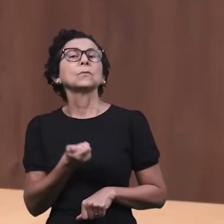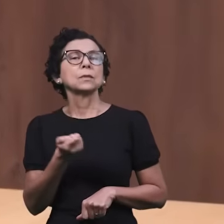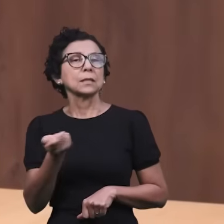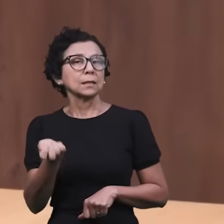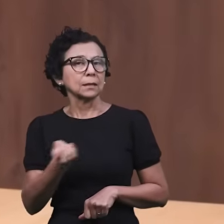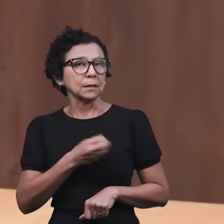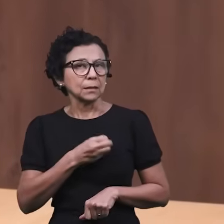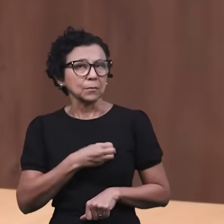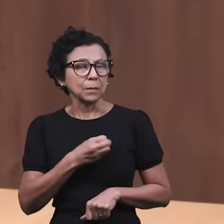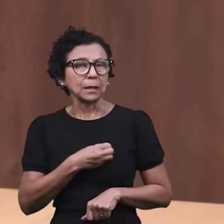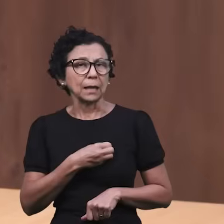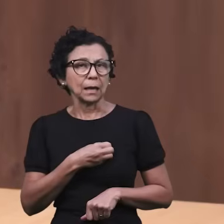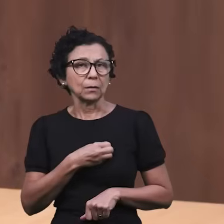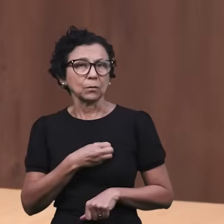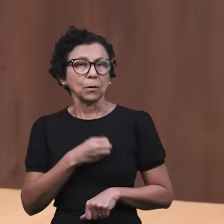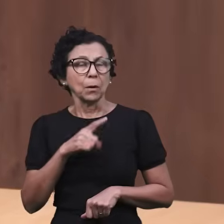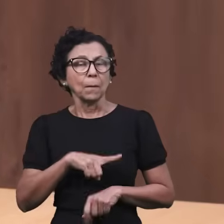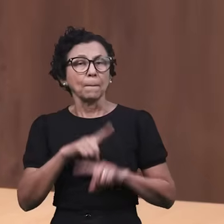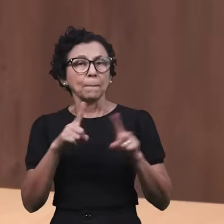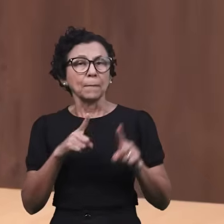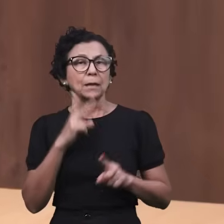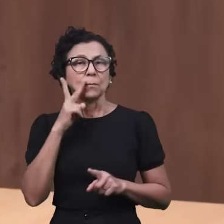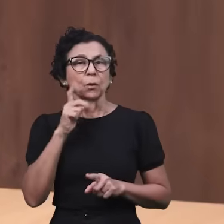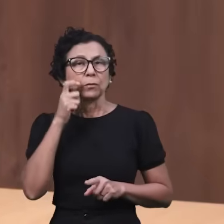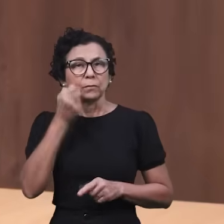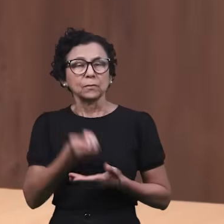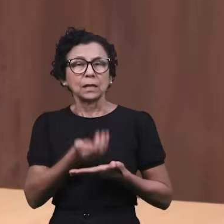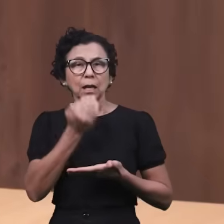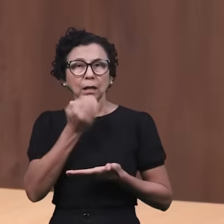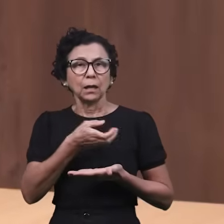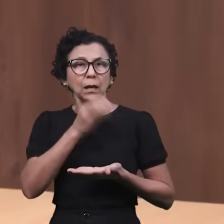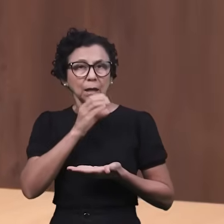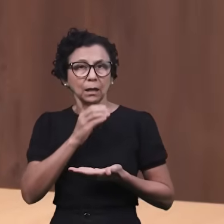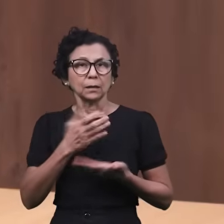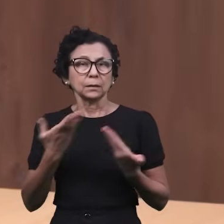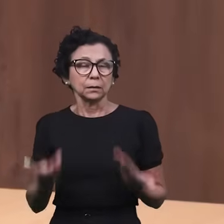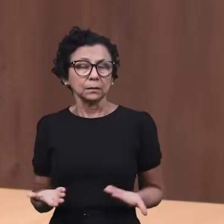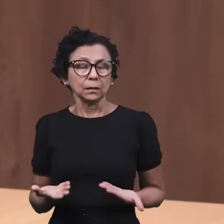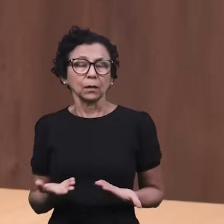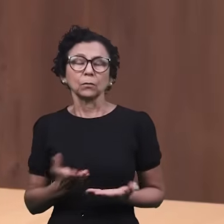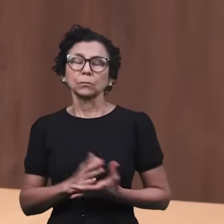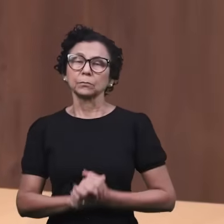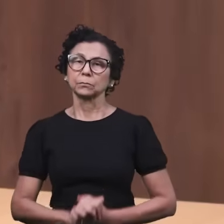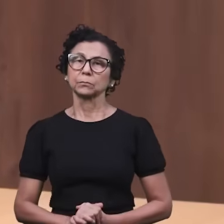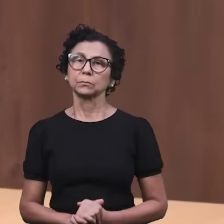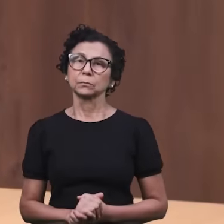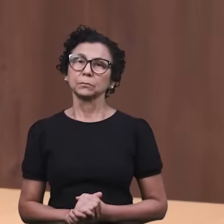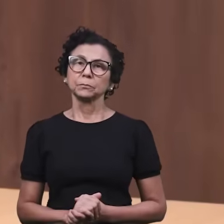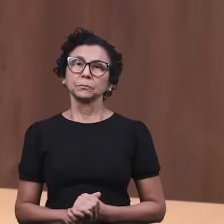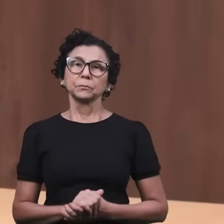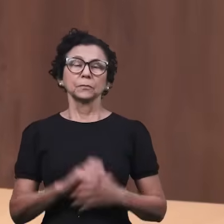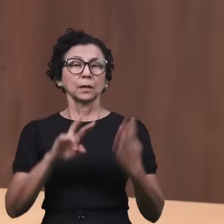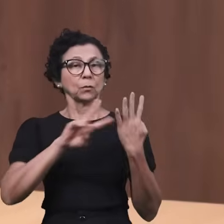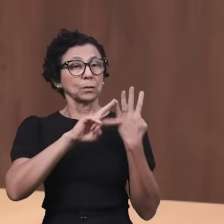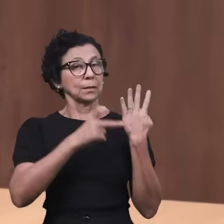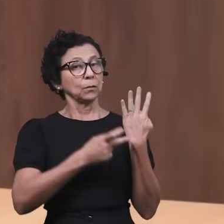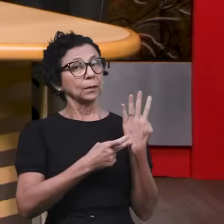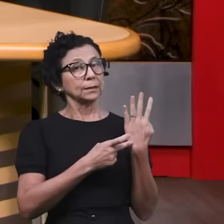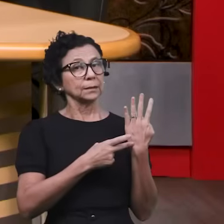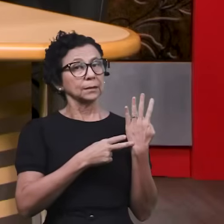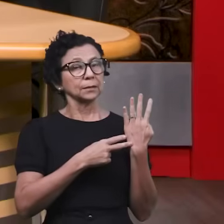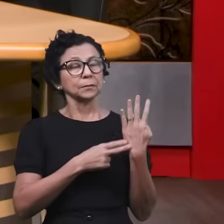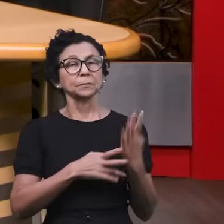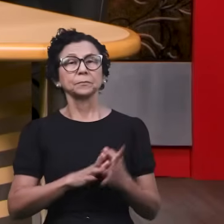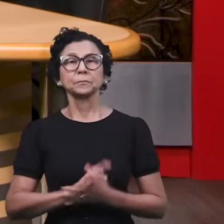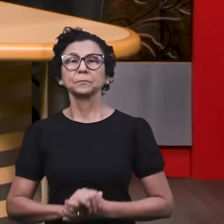pô. Você está entendendo? Então veja só, é por isso que Paulo diz assim: eu recebi do Senhor, como Senhor, o